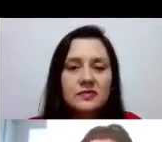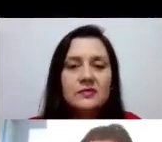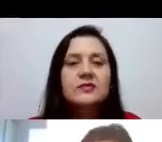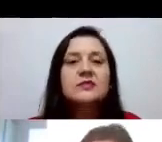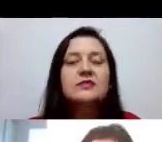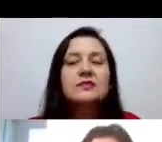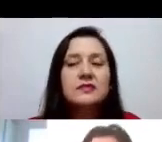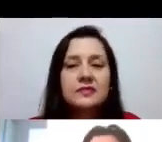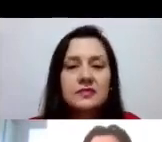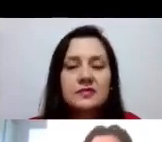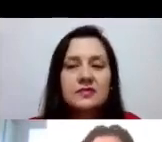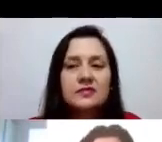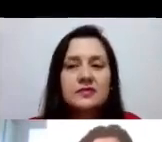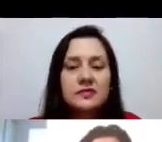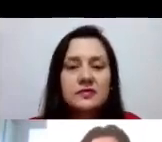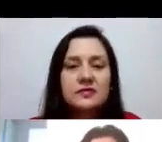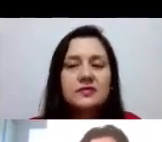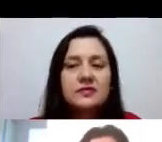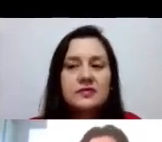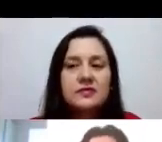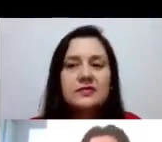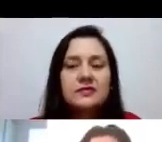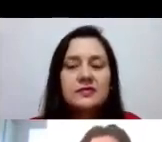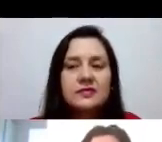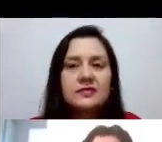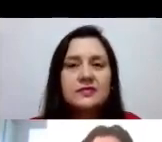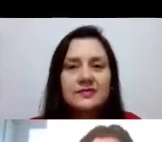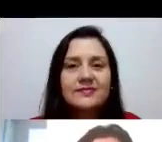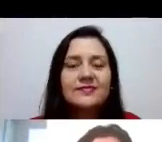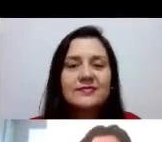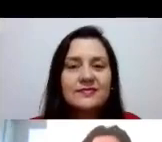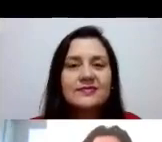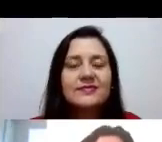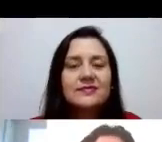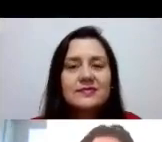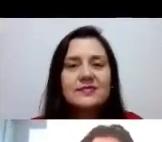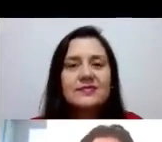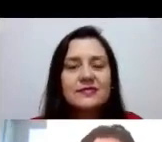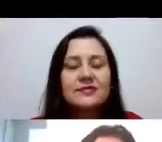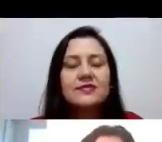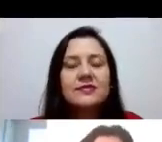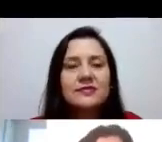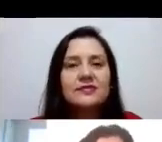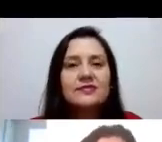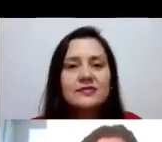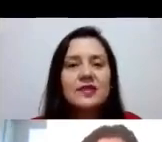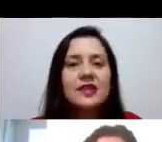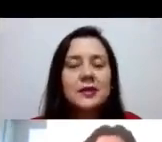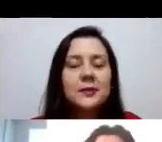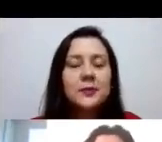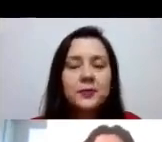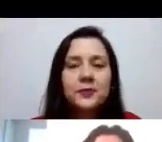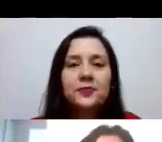seus colaboradores, crie com eles laços de profissionalismo. A gente não fala de amizade, a gente fala de